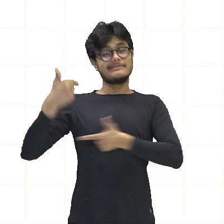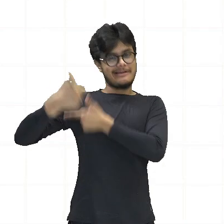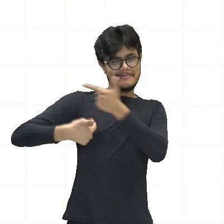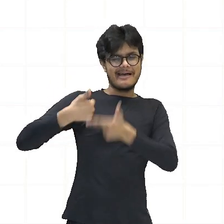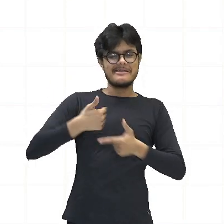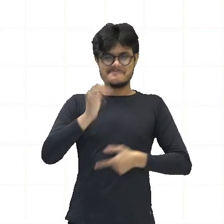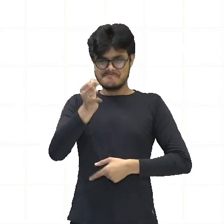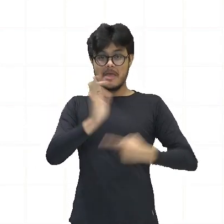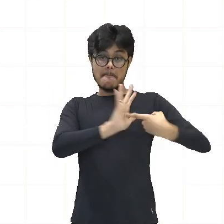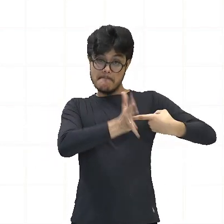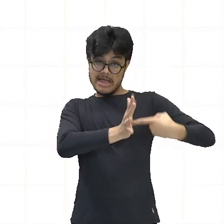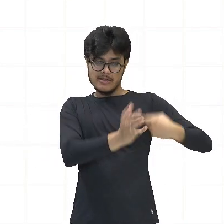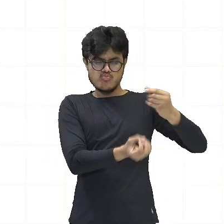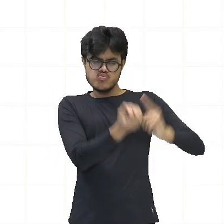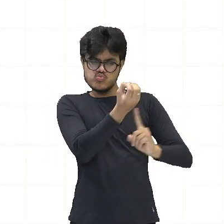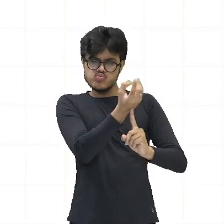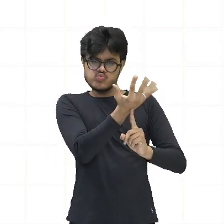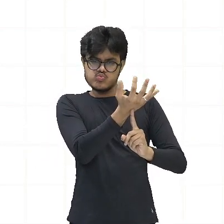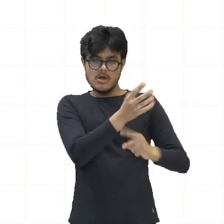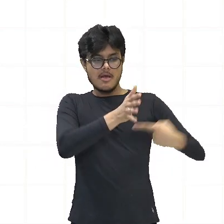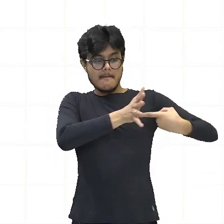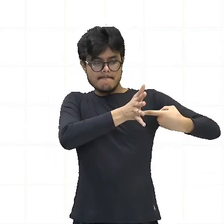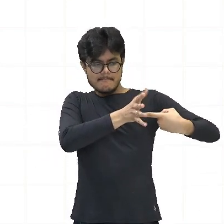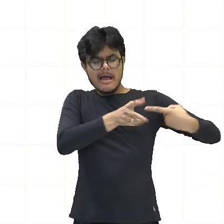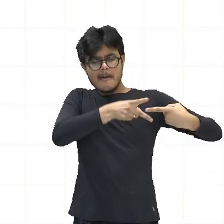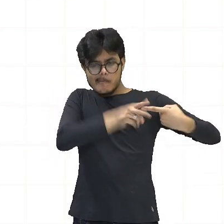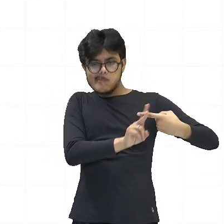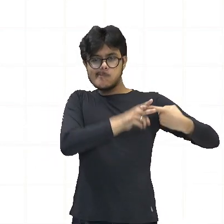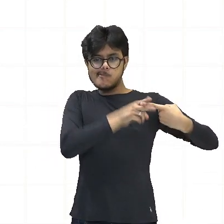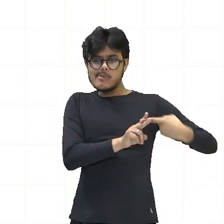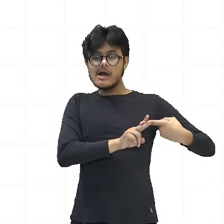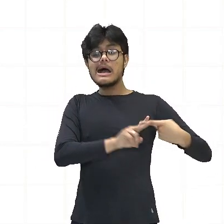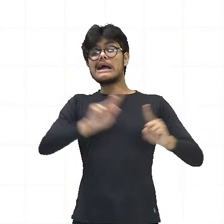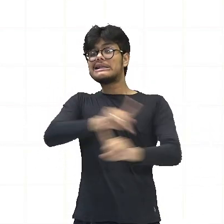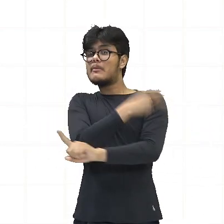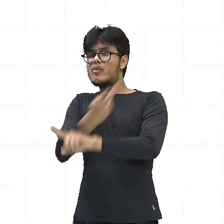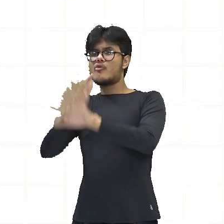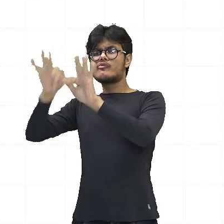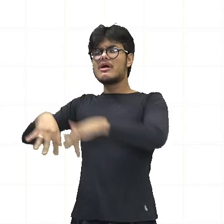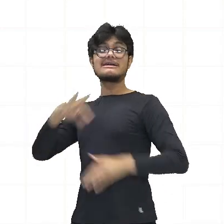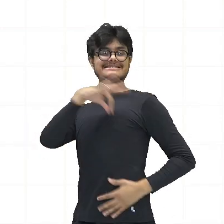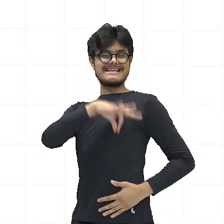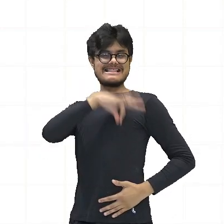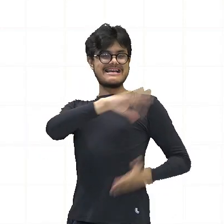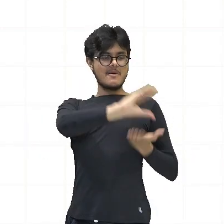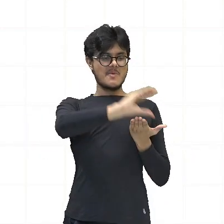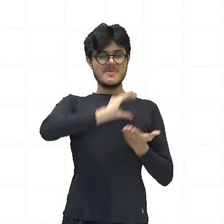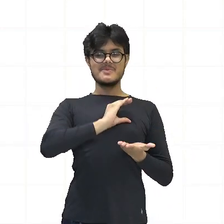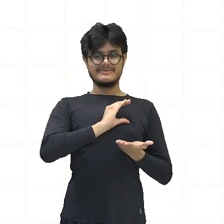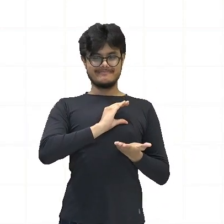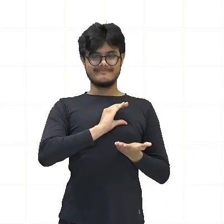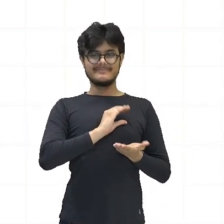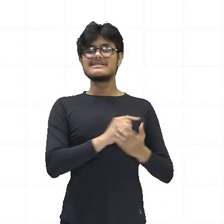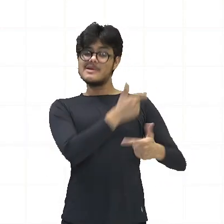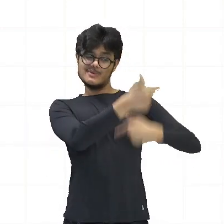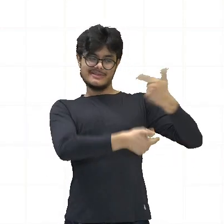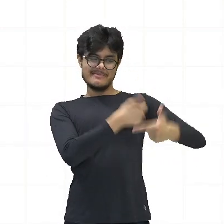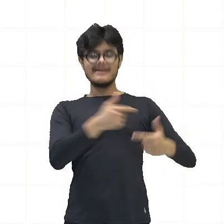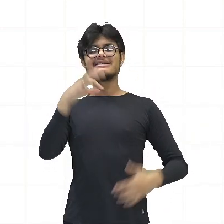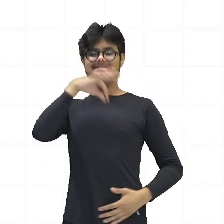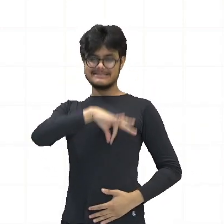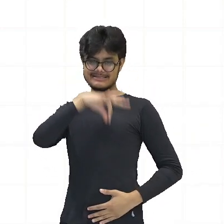as máquinas, né, e em troca ele recebia o salário. Então, o trabalho ele